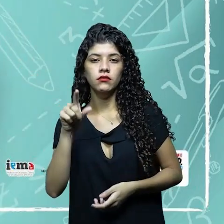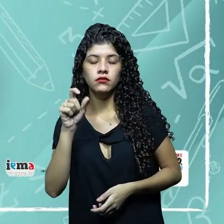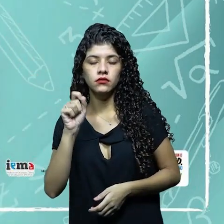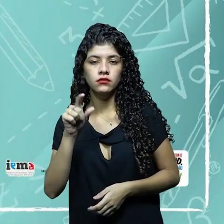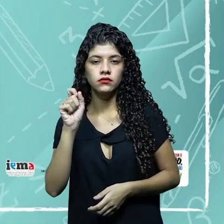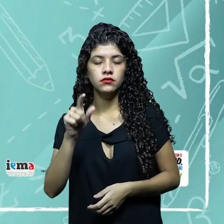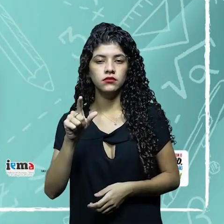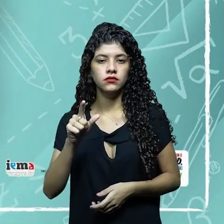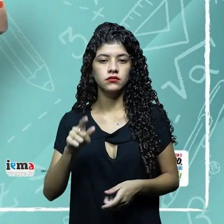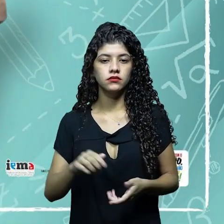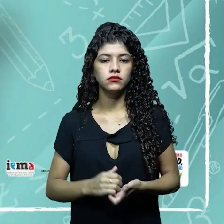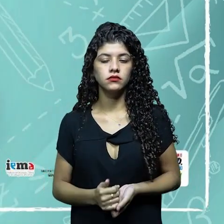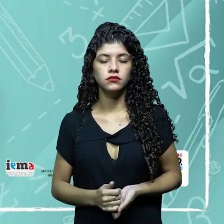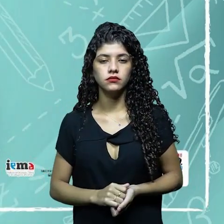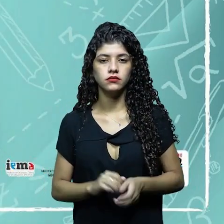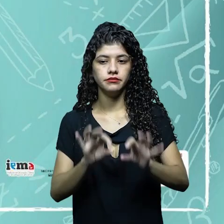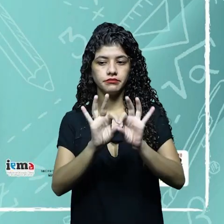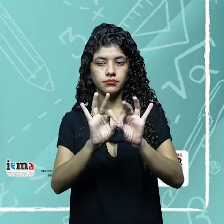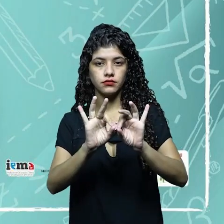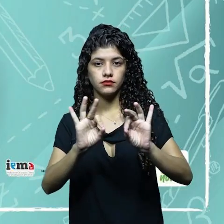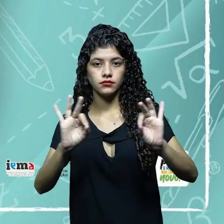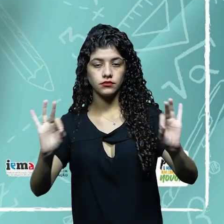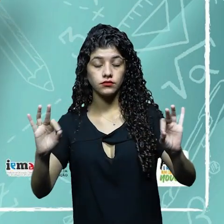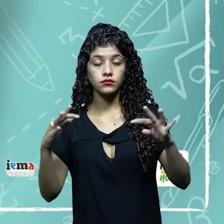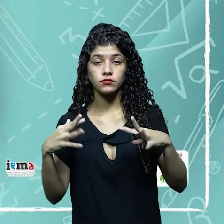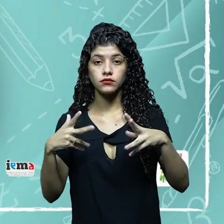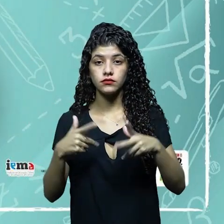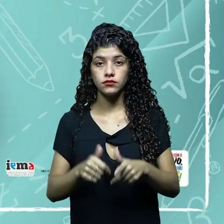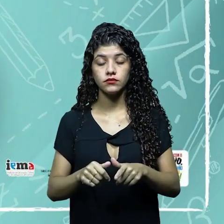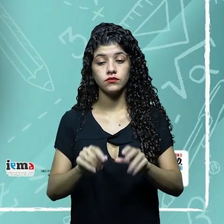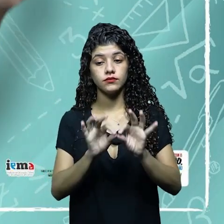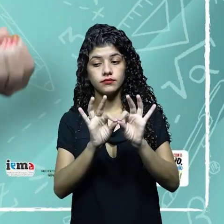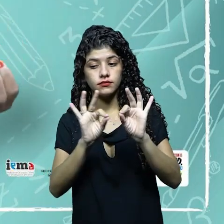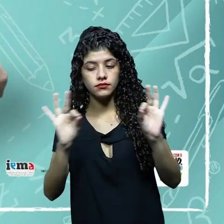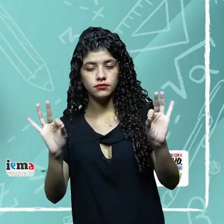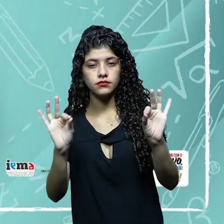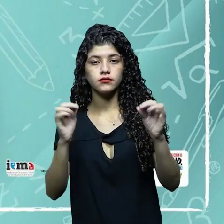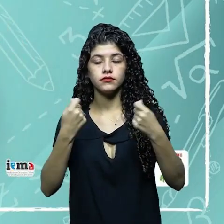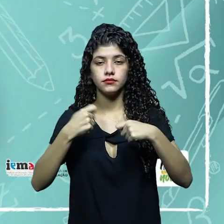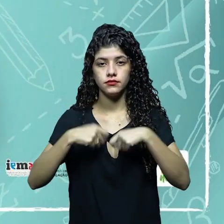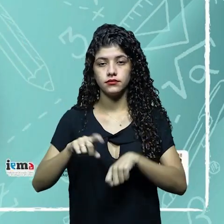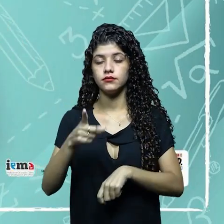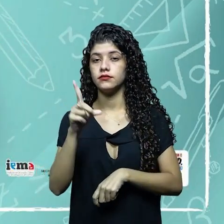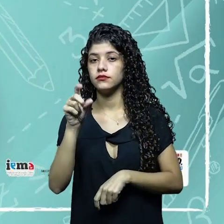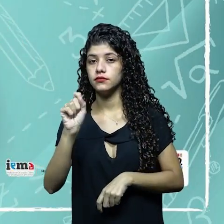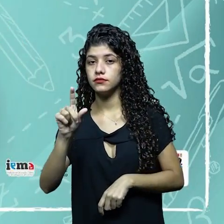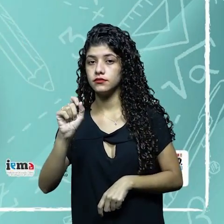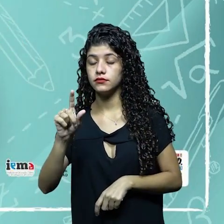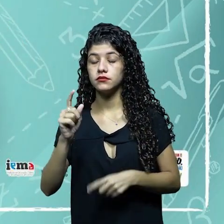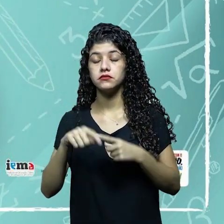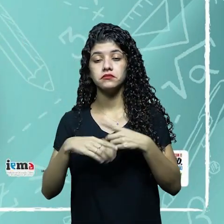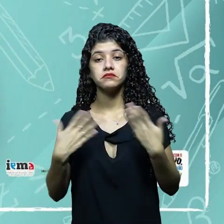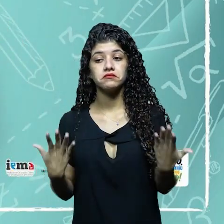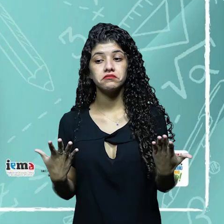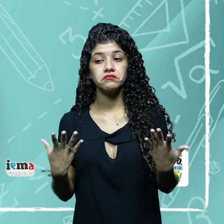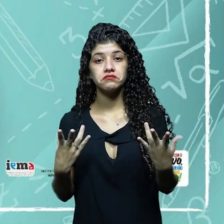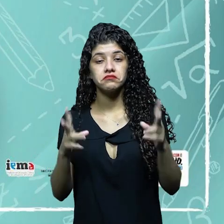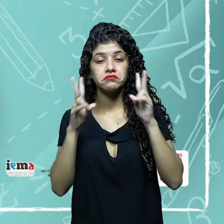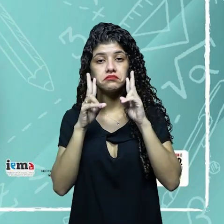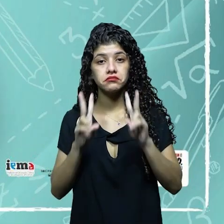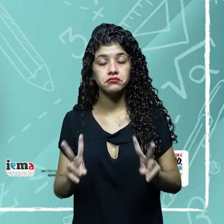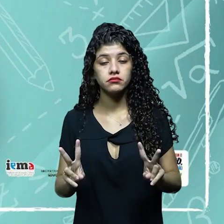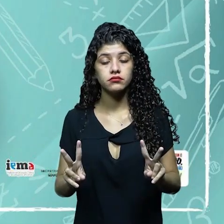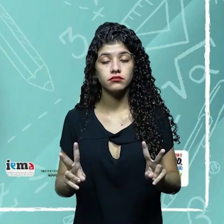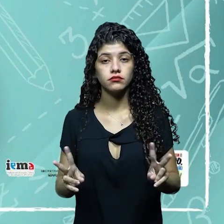né, para a tubulação. Então, toda a linha de tubulação, ela vai ser azul. Mas, professora, como é que eu vejo isso na